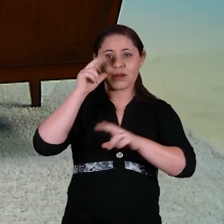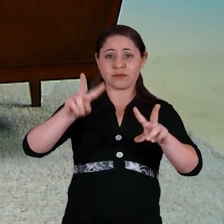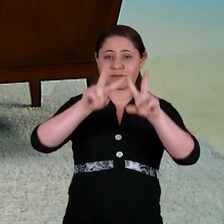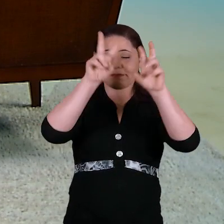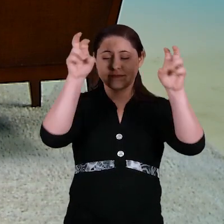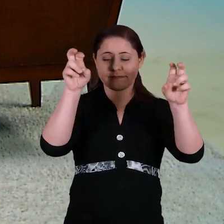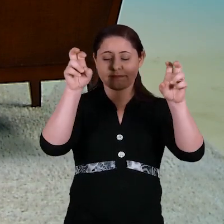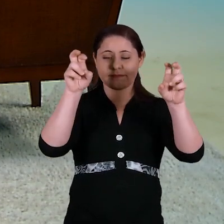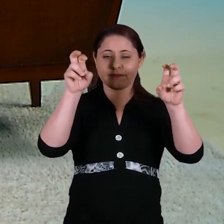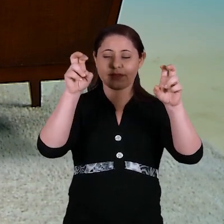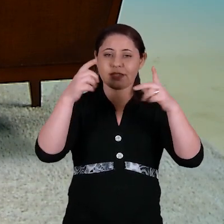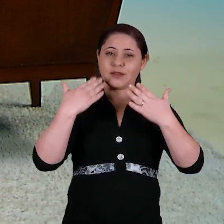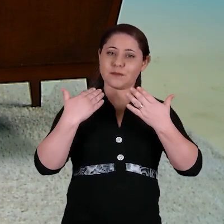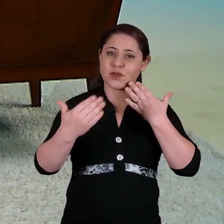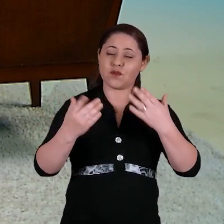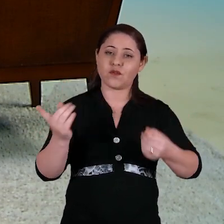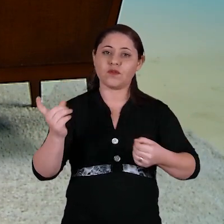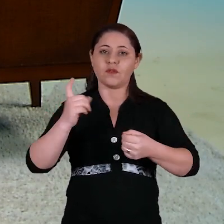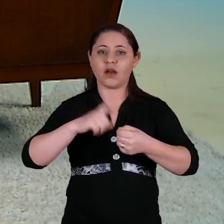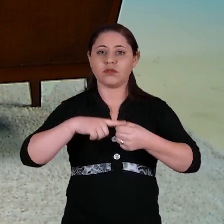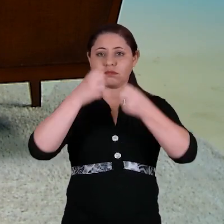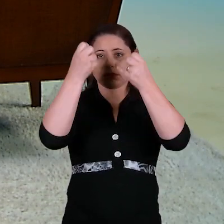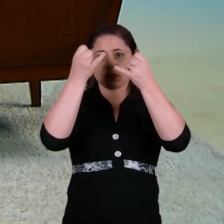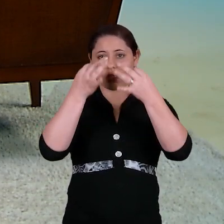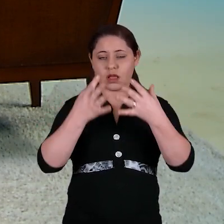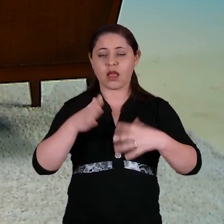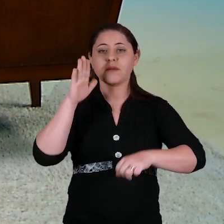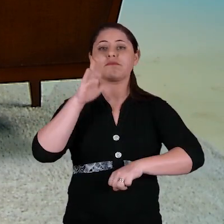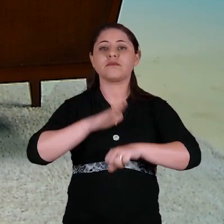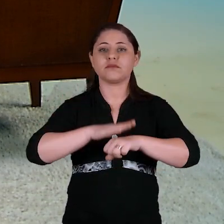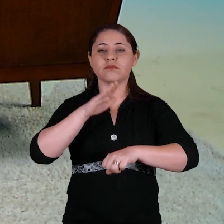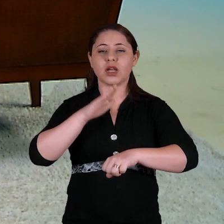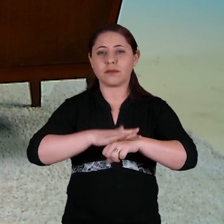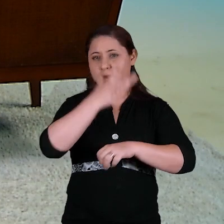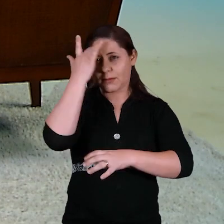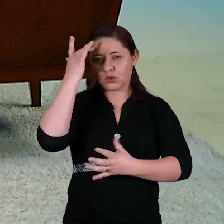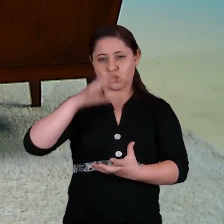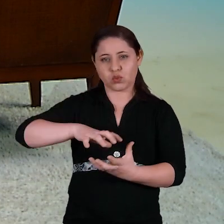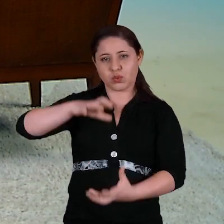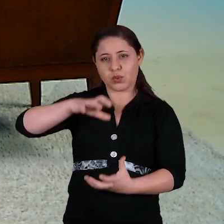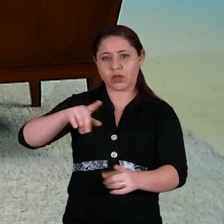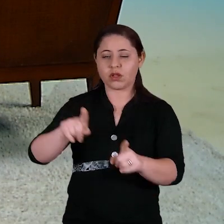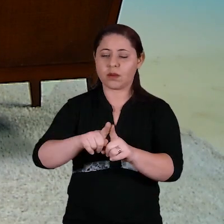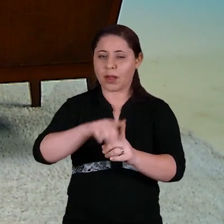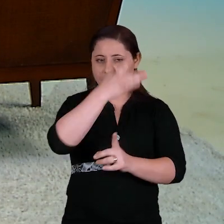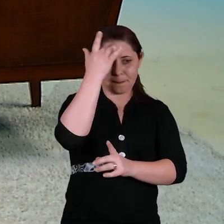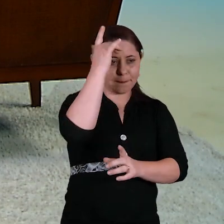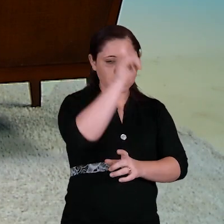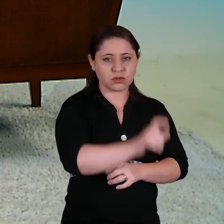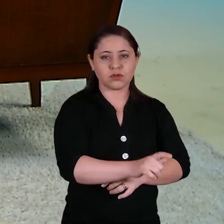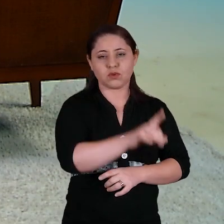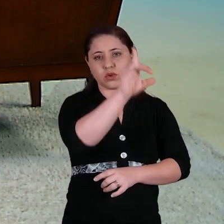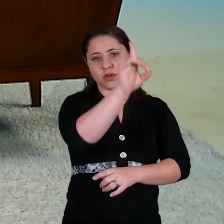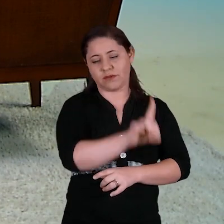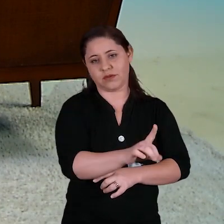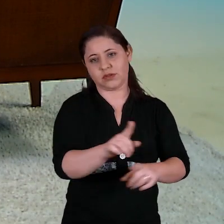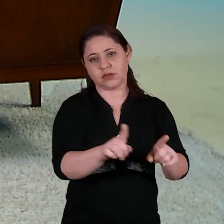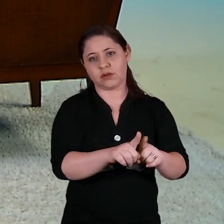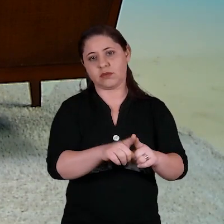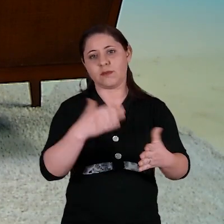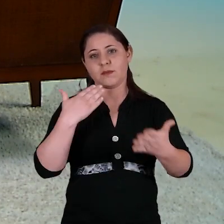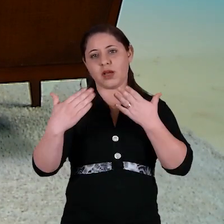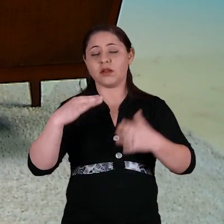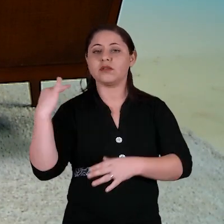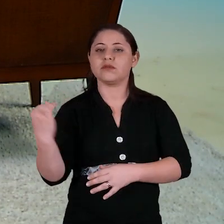um rápido intervalo. A gente volta para comentar mais a respeito dos idosos e das pessoas com deficiência. Esse bate-papo super